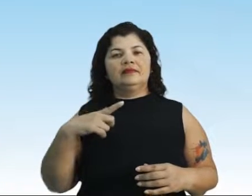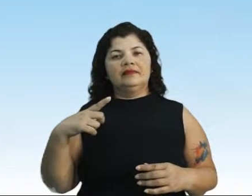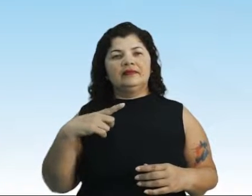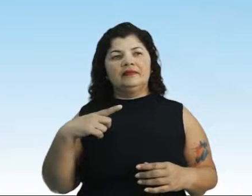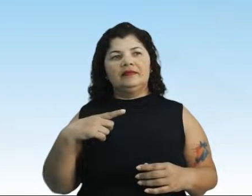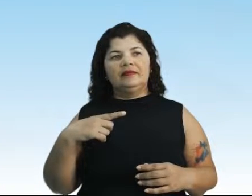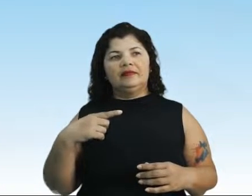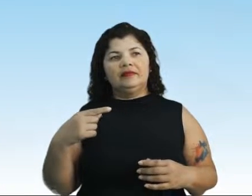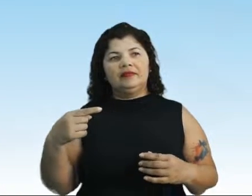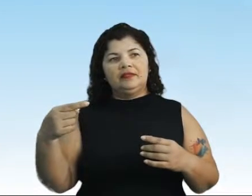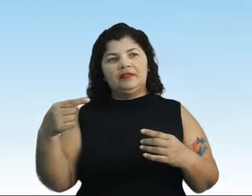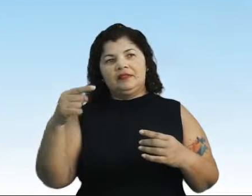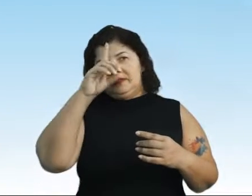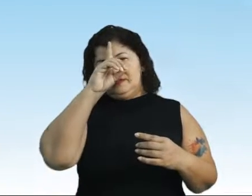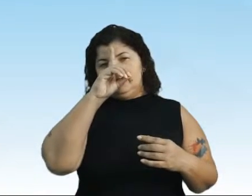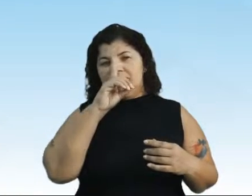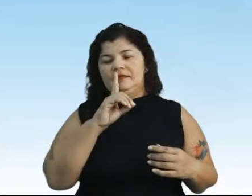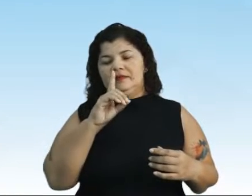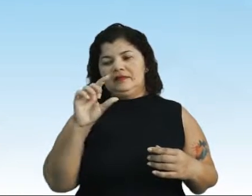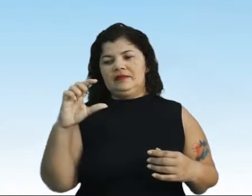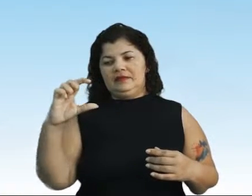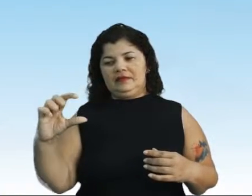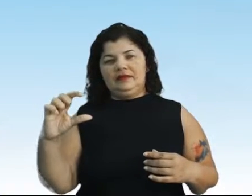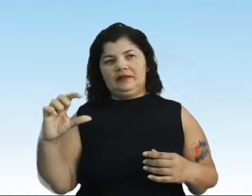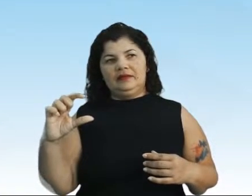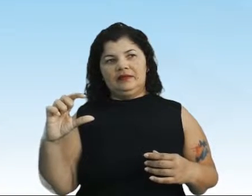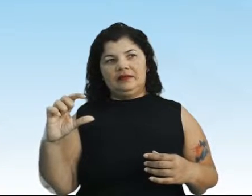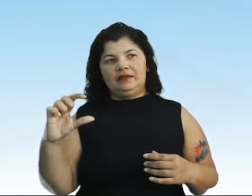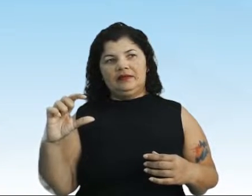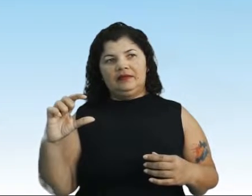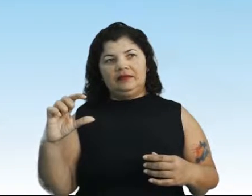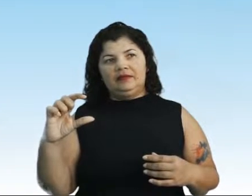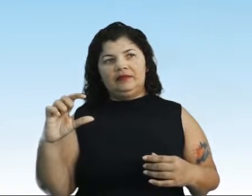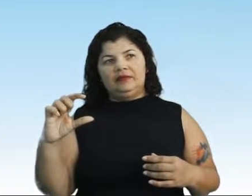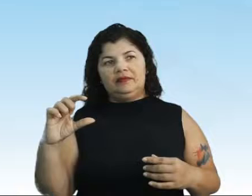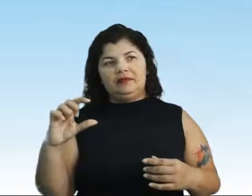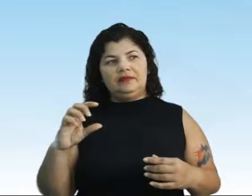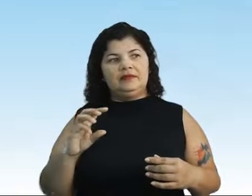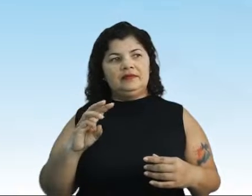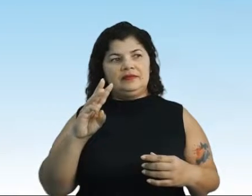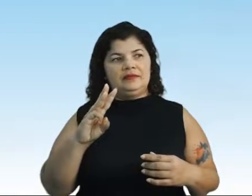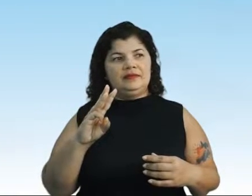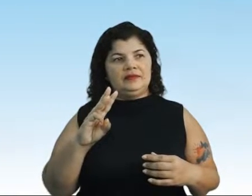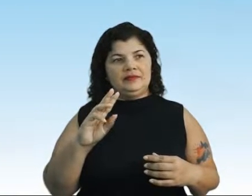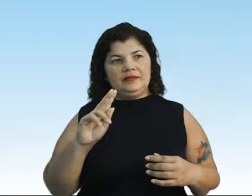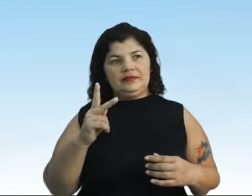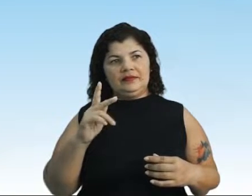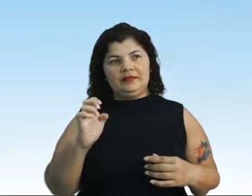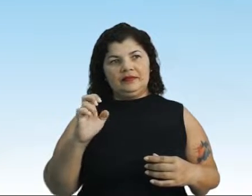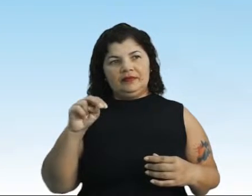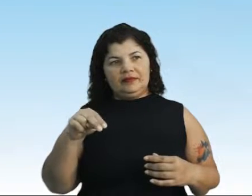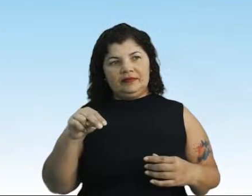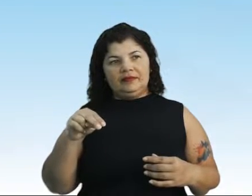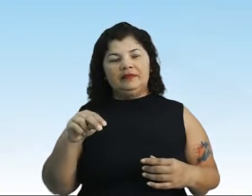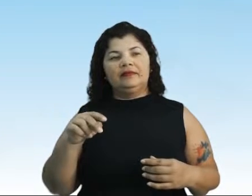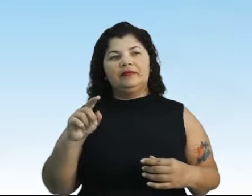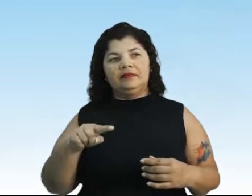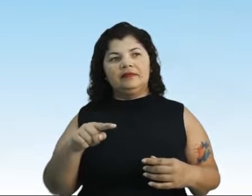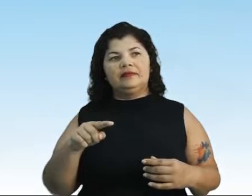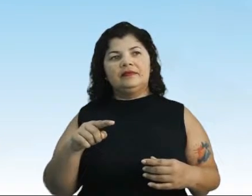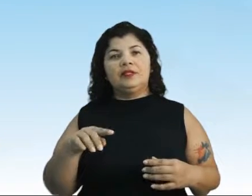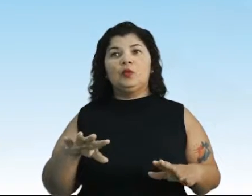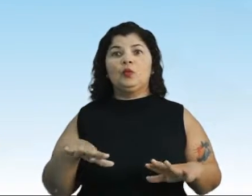marcador que está aí de amarelo chamado when. O when, a tradução dele